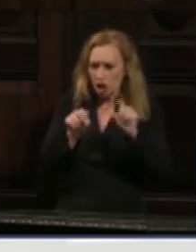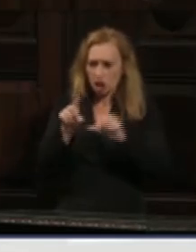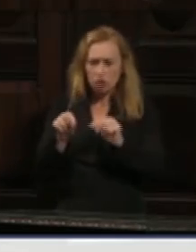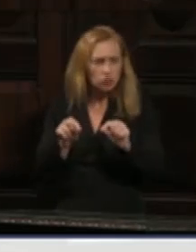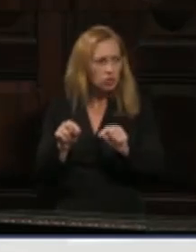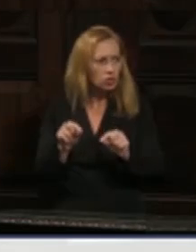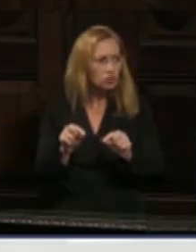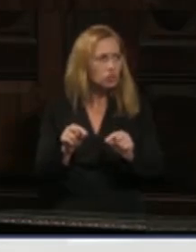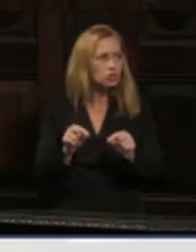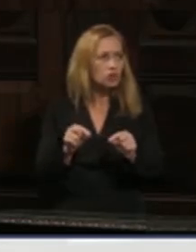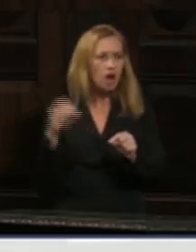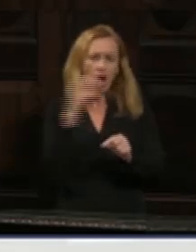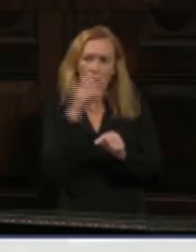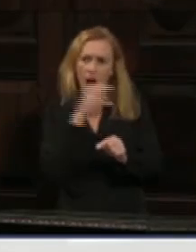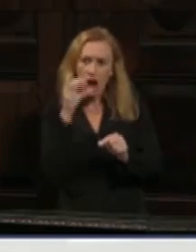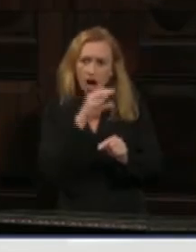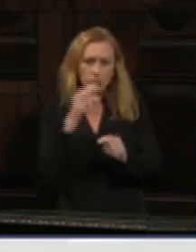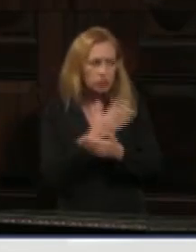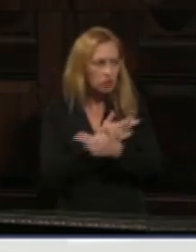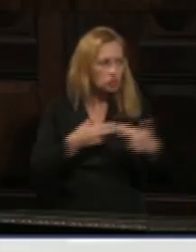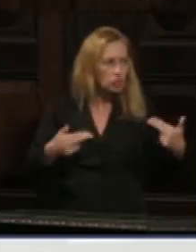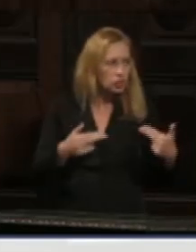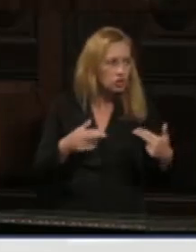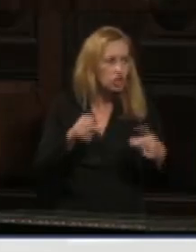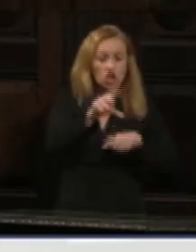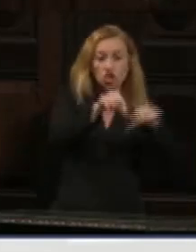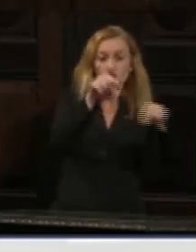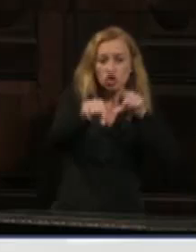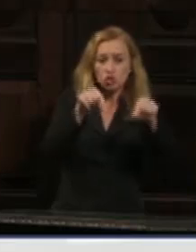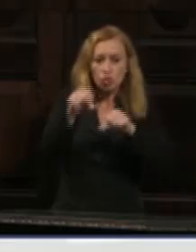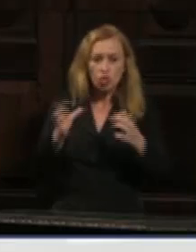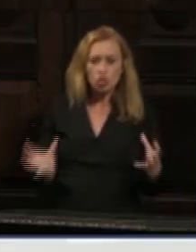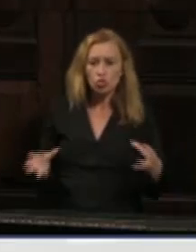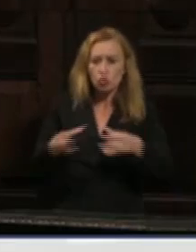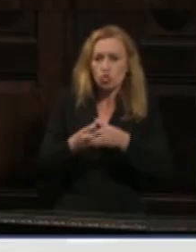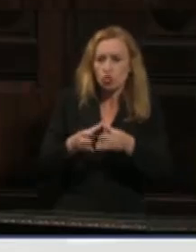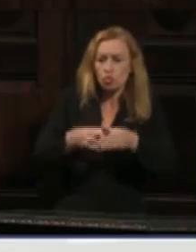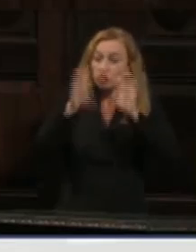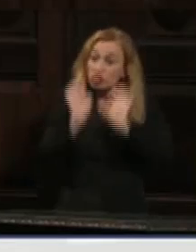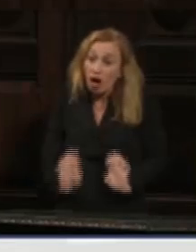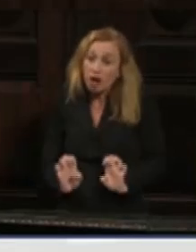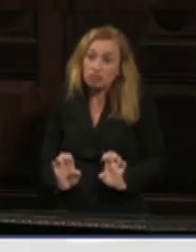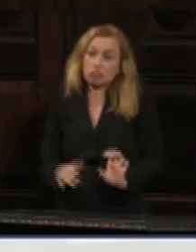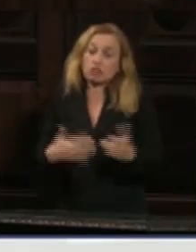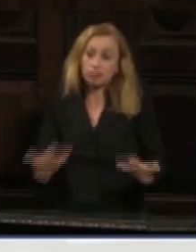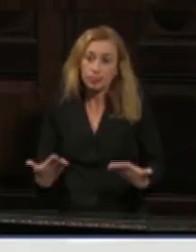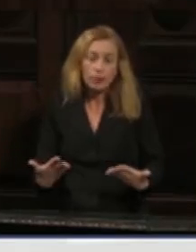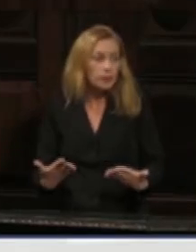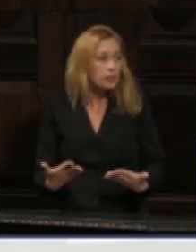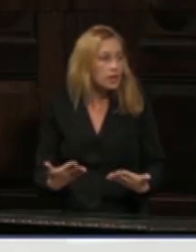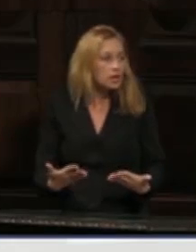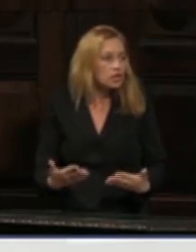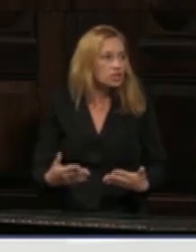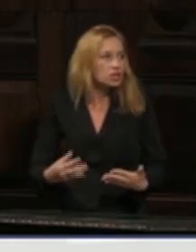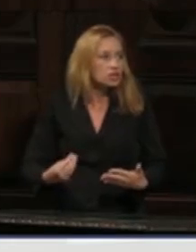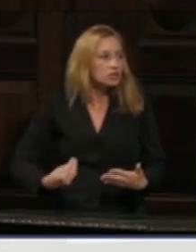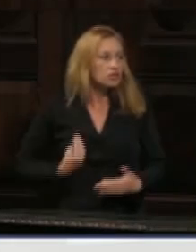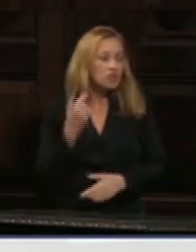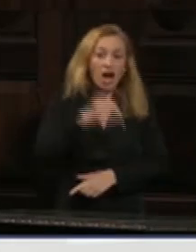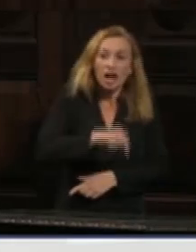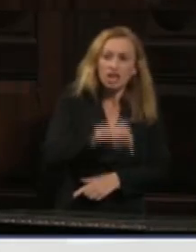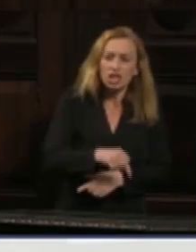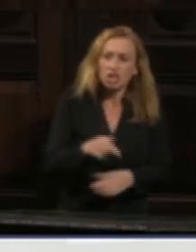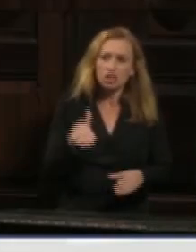grau acelerado, que nomeie o Conselho de Ética. E nem que traga aqui, e já abre